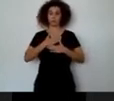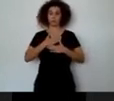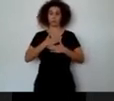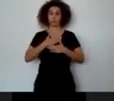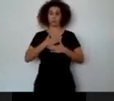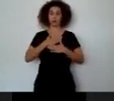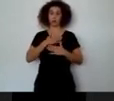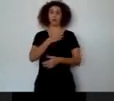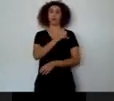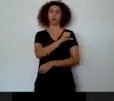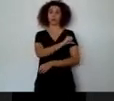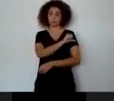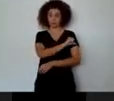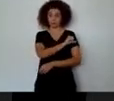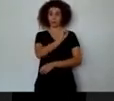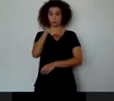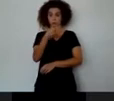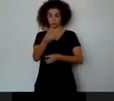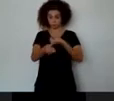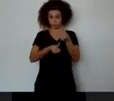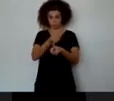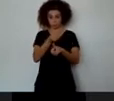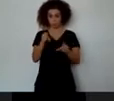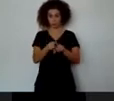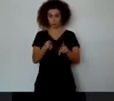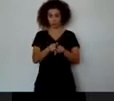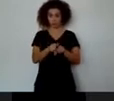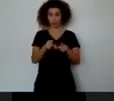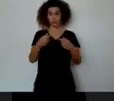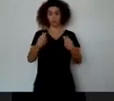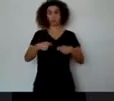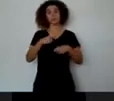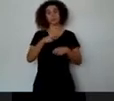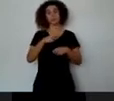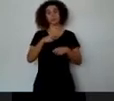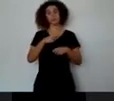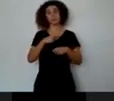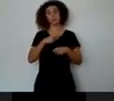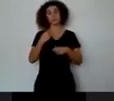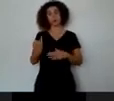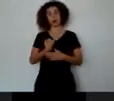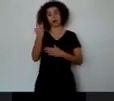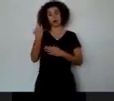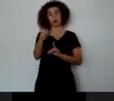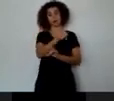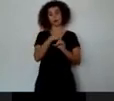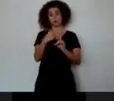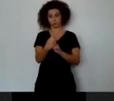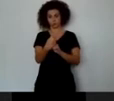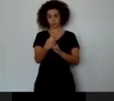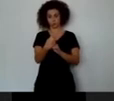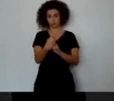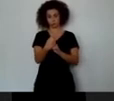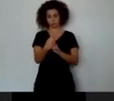e no próximo, né? E ele exige que seja um projeto de relevância social. Nessa primeira etapa, os pontos que